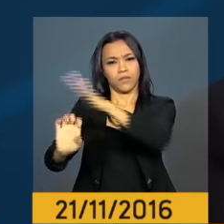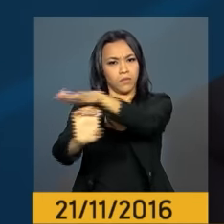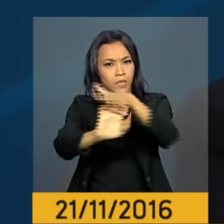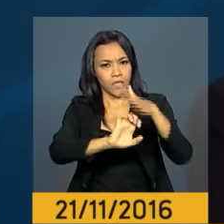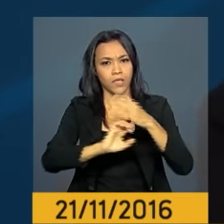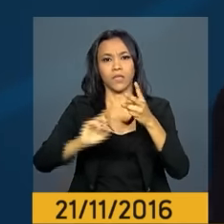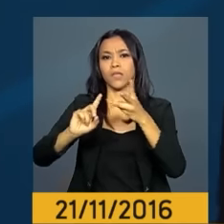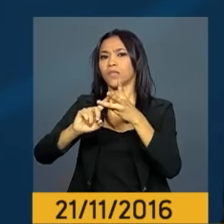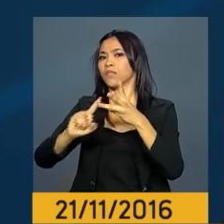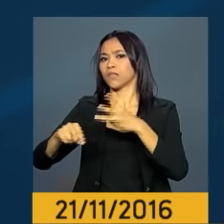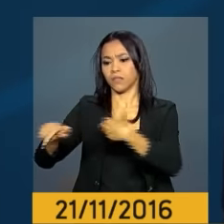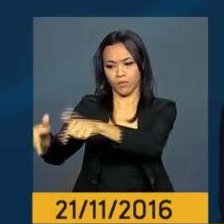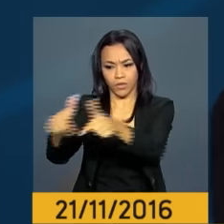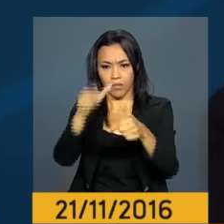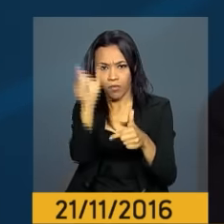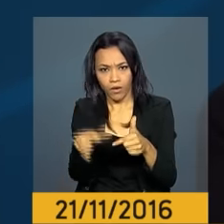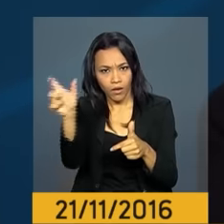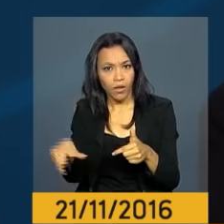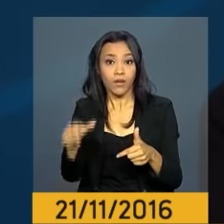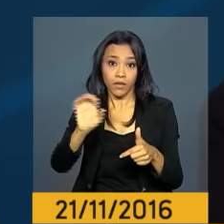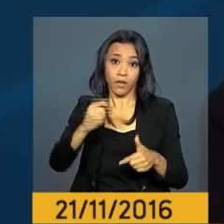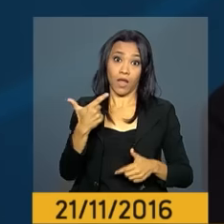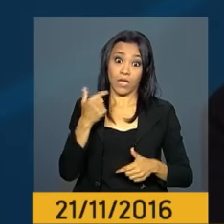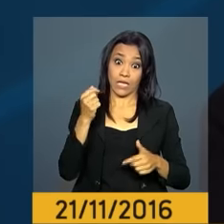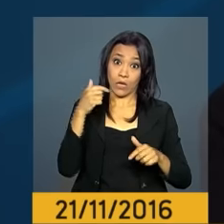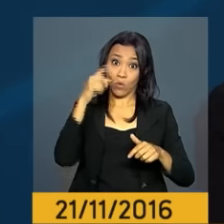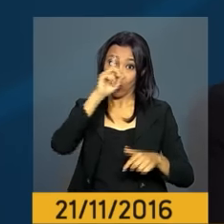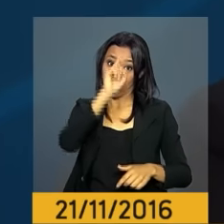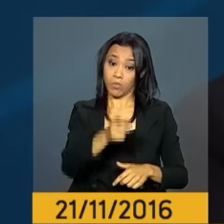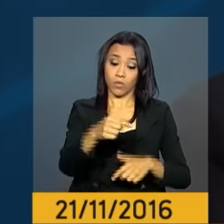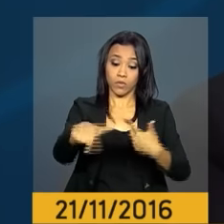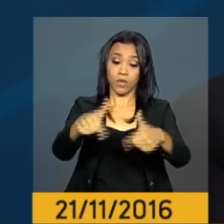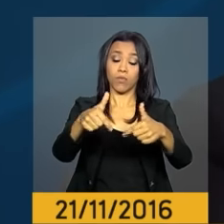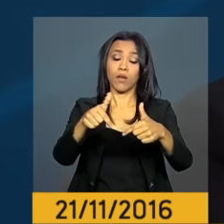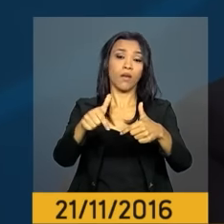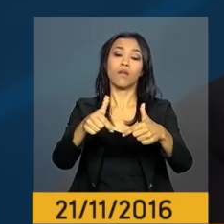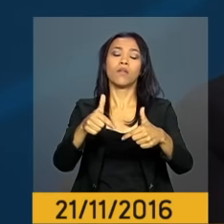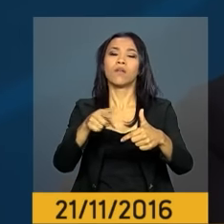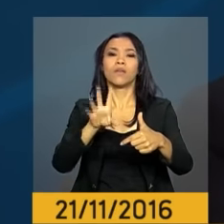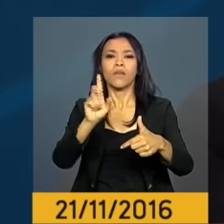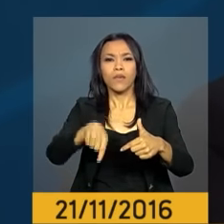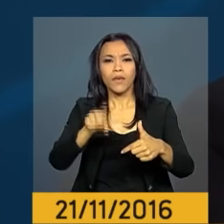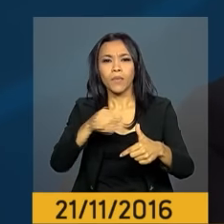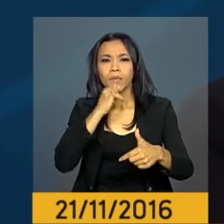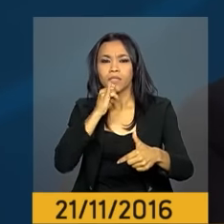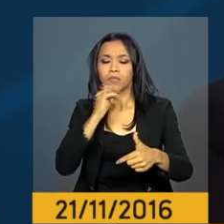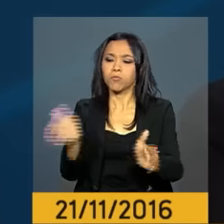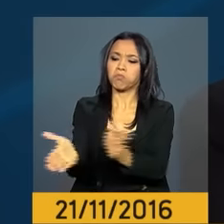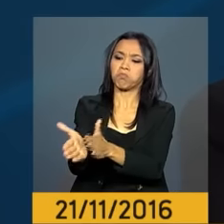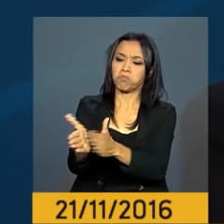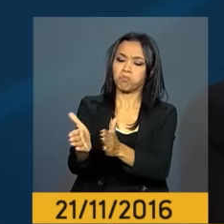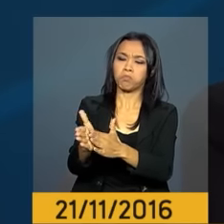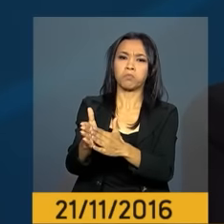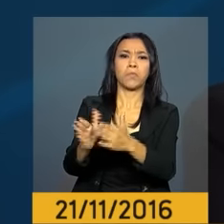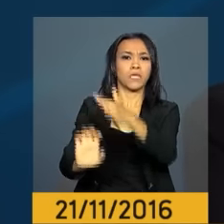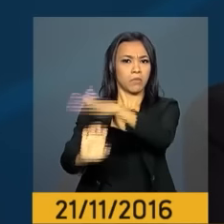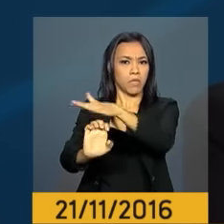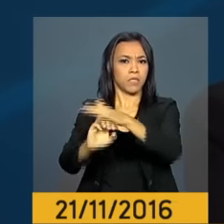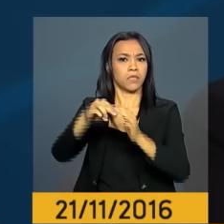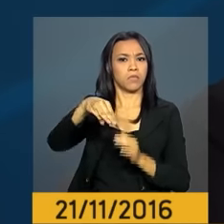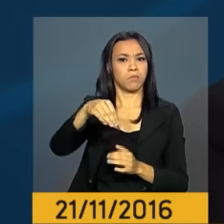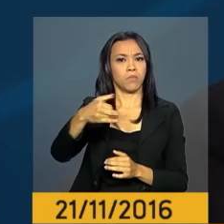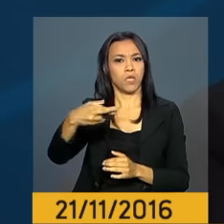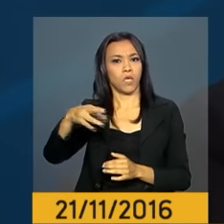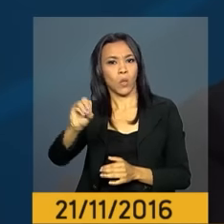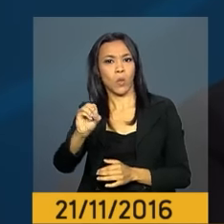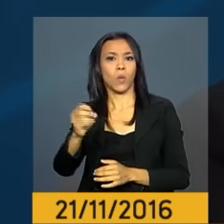e é exatamente o imperativo dos empregos que nos leva também, por exemplo, a prestigiar as micro e pequenas empresas,